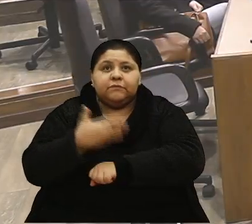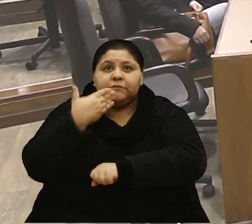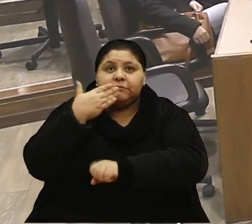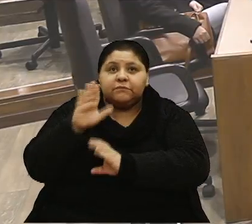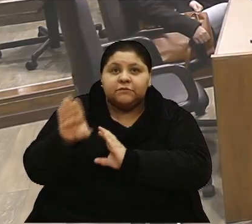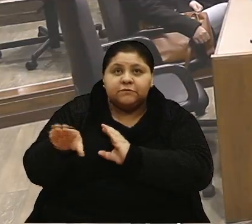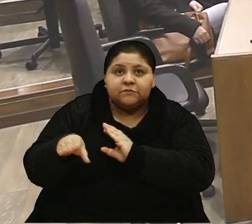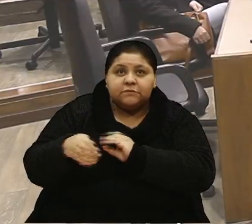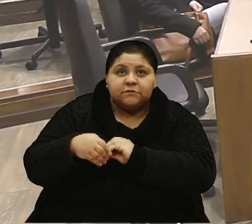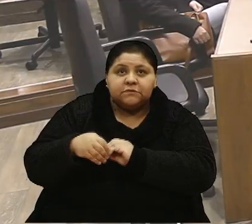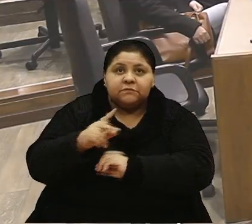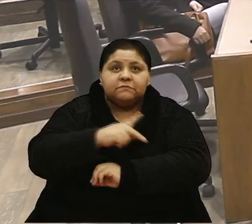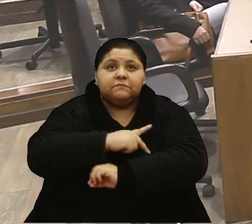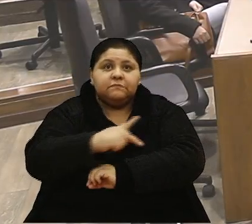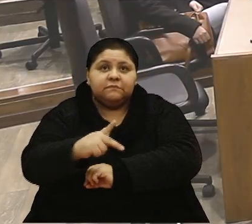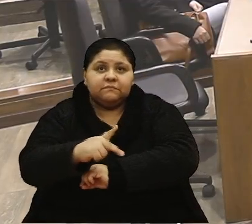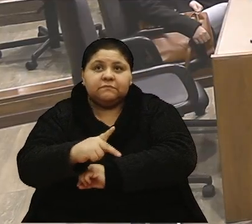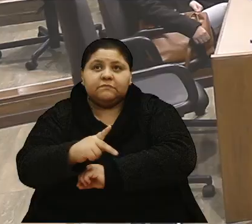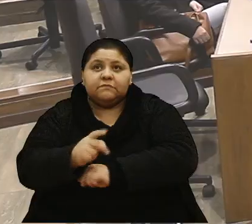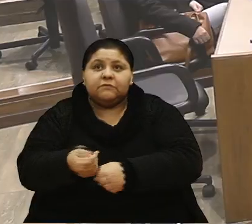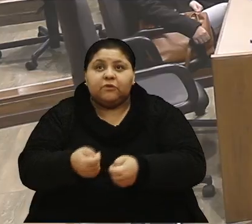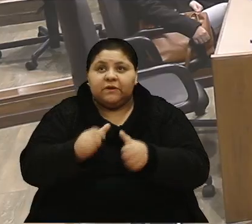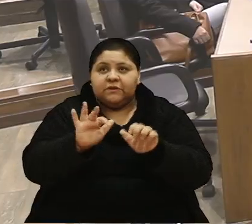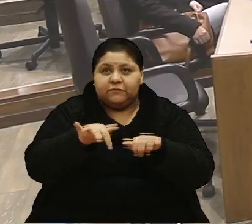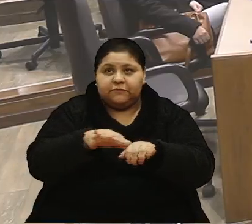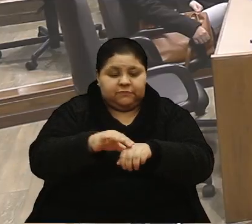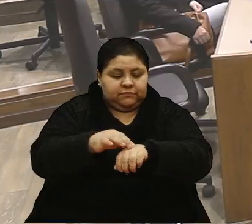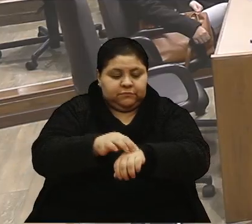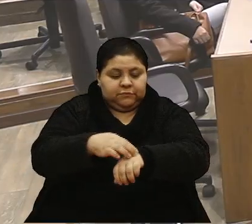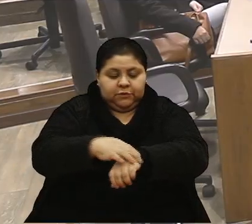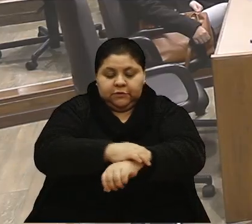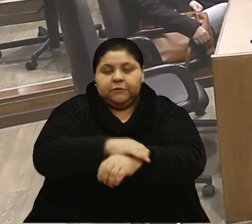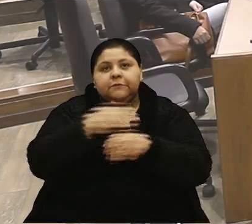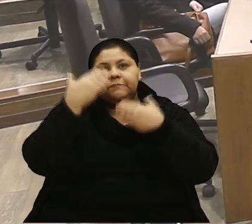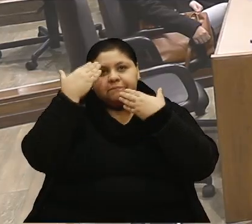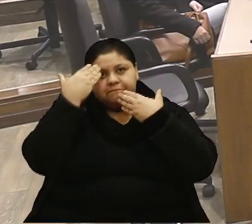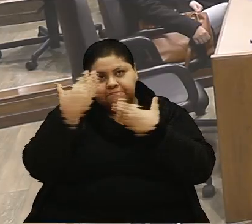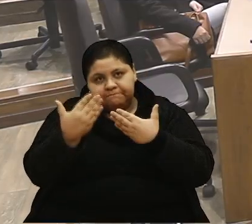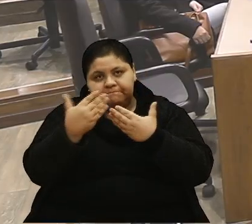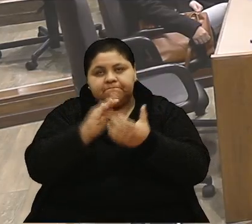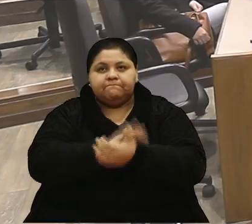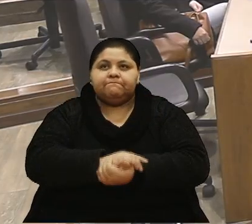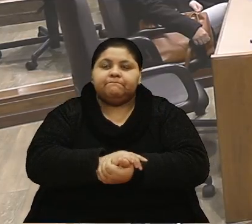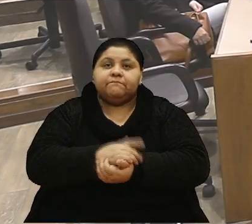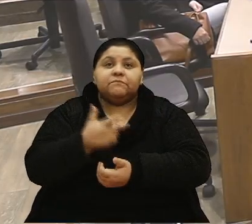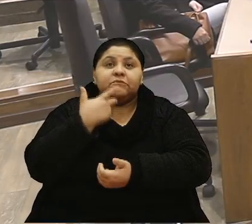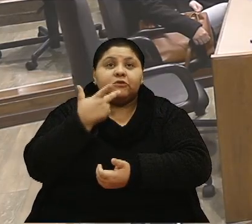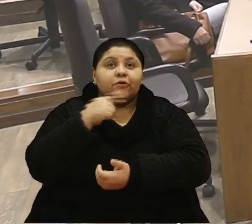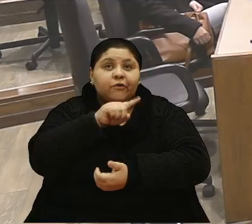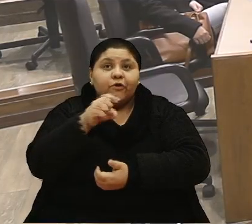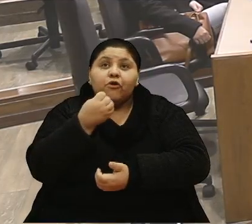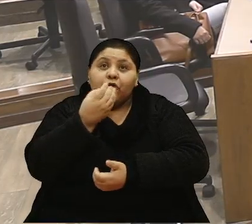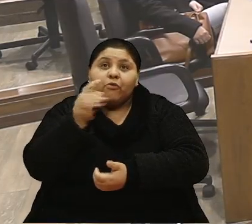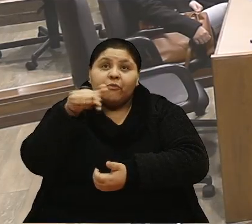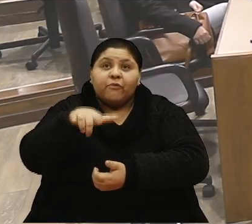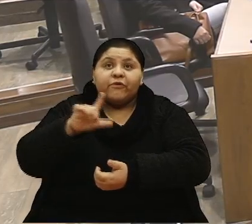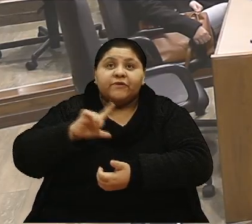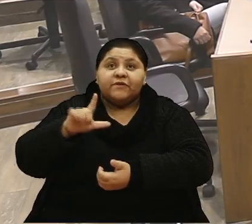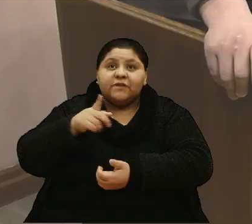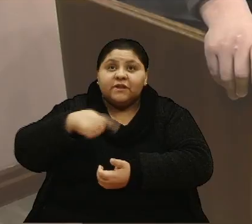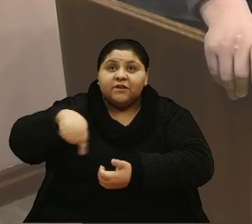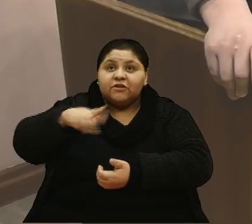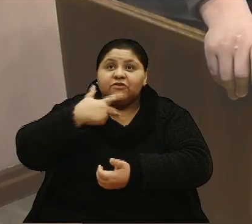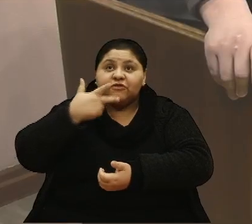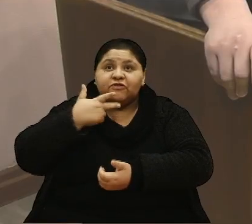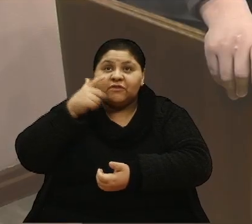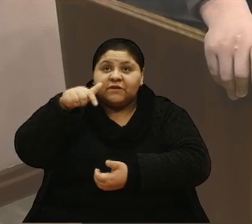parte? Presidente, encaminhando para o fim já, agradeço e digo aos colegas que bom que a gente ainda tem a nossa fala, a oportunidade de